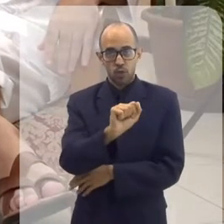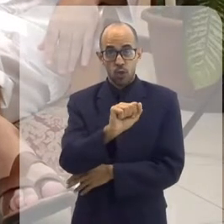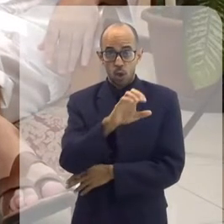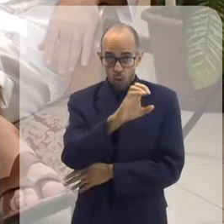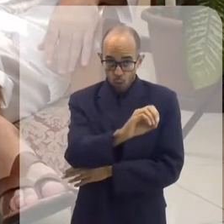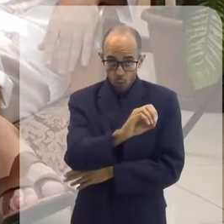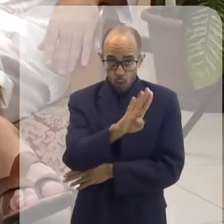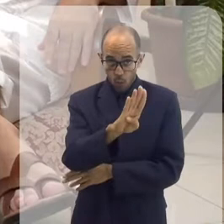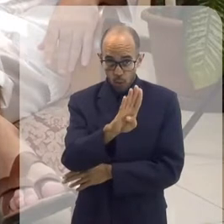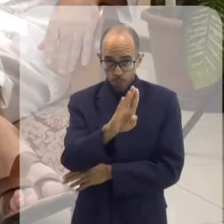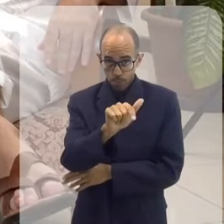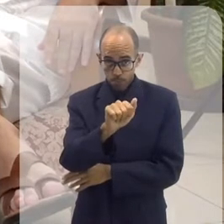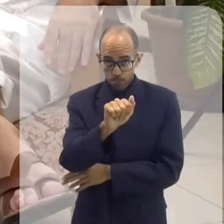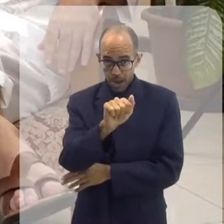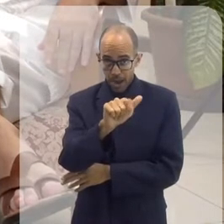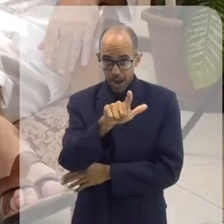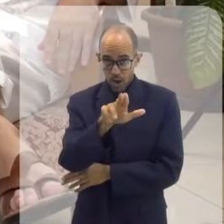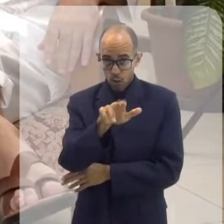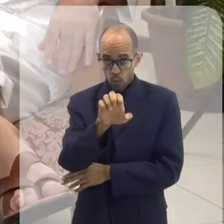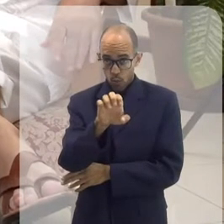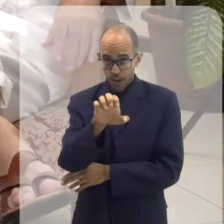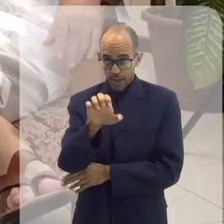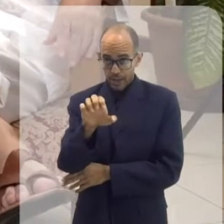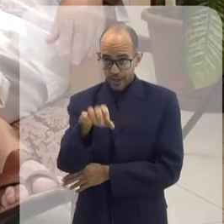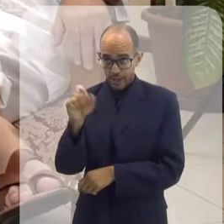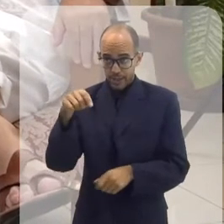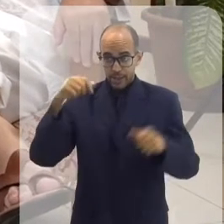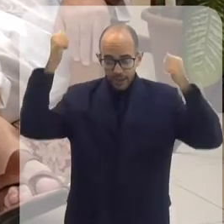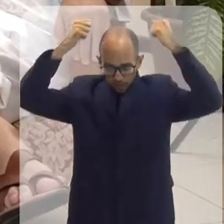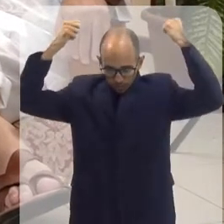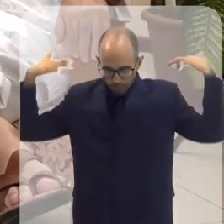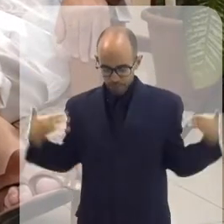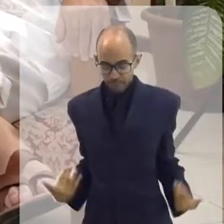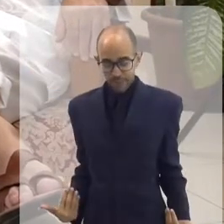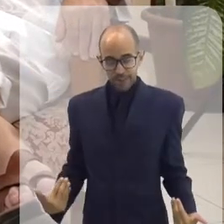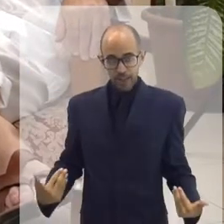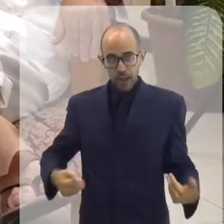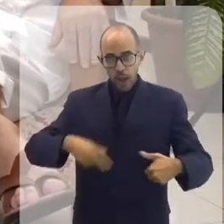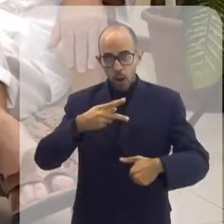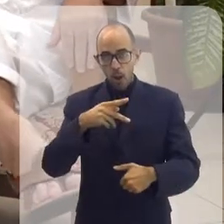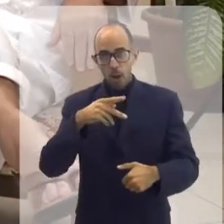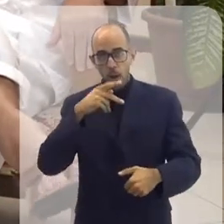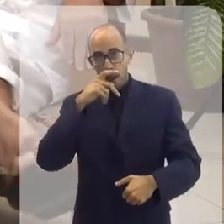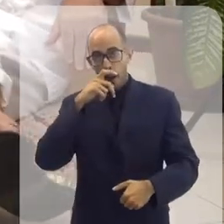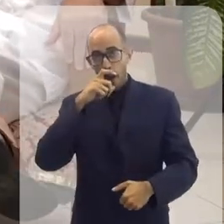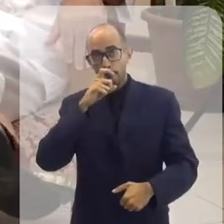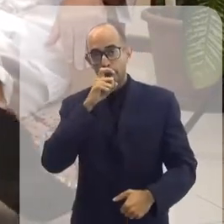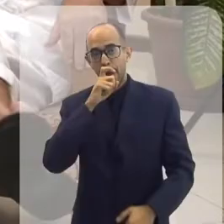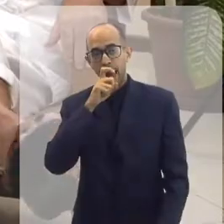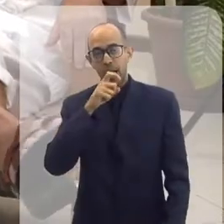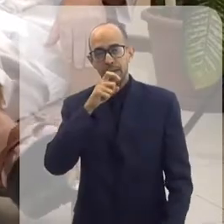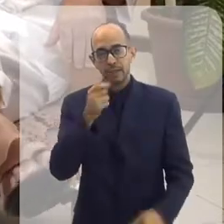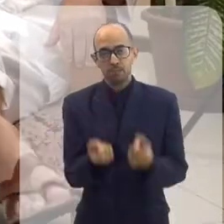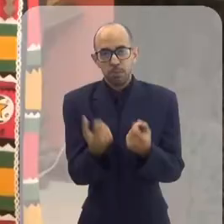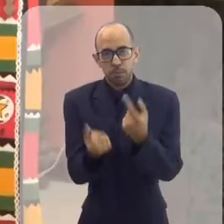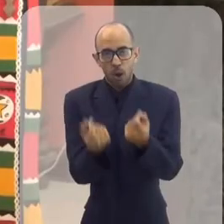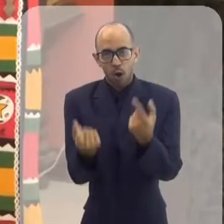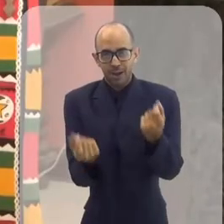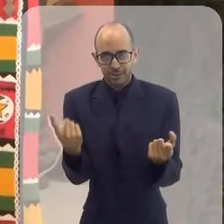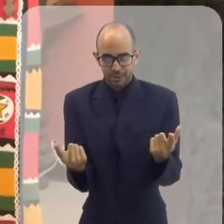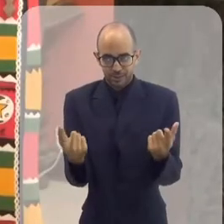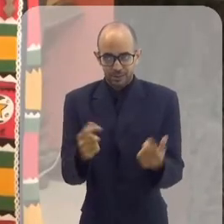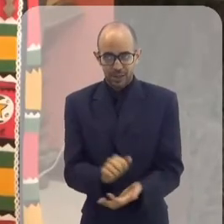palha é papai papai das pipocas o senhor da interior da Terra